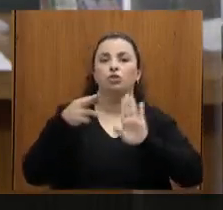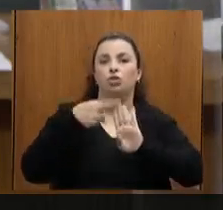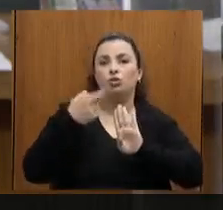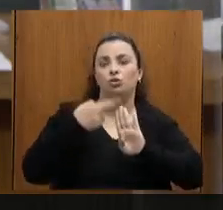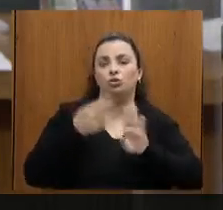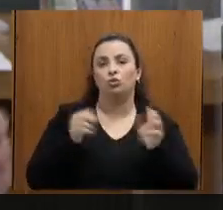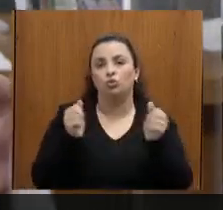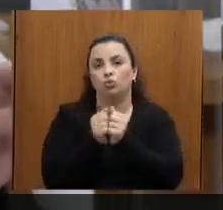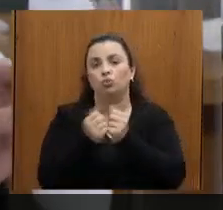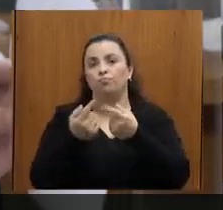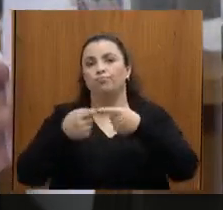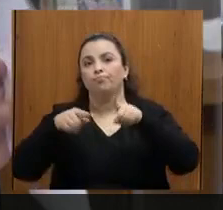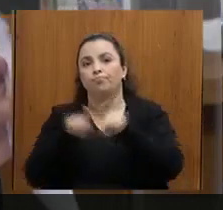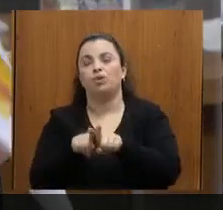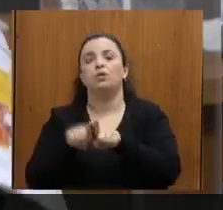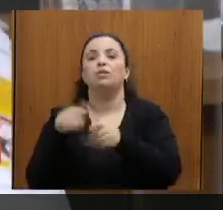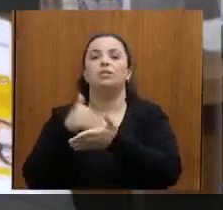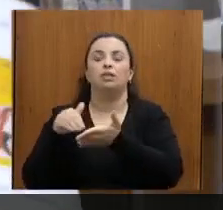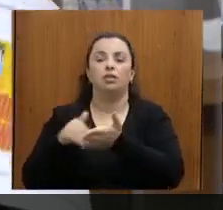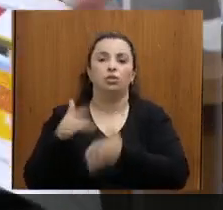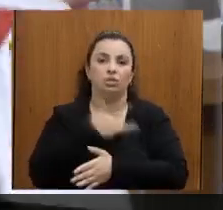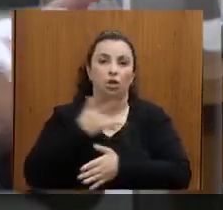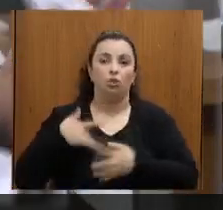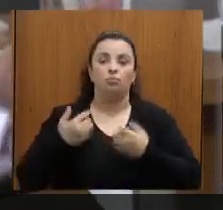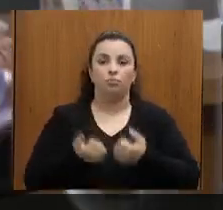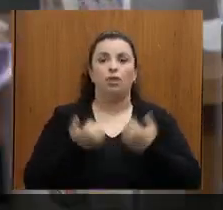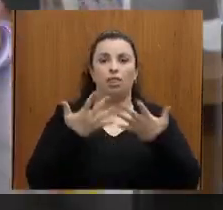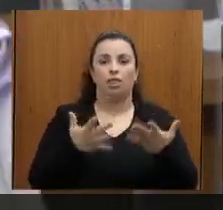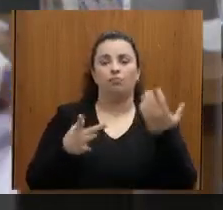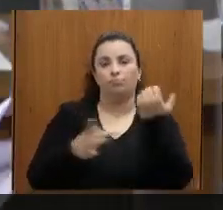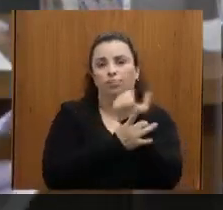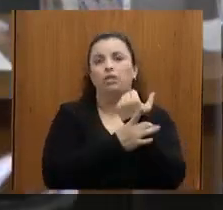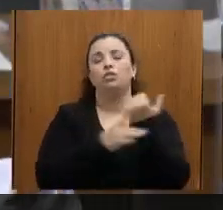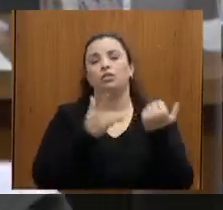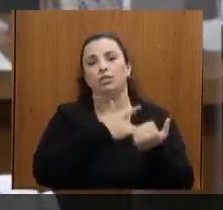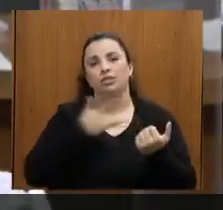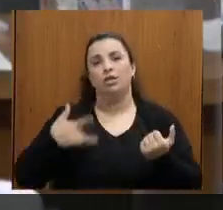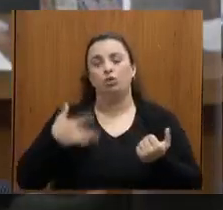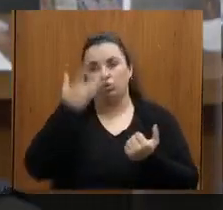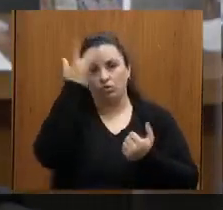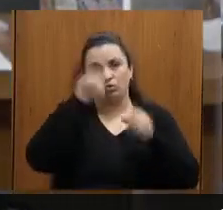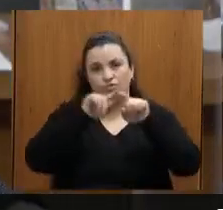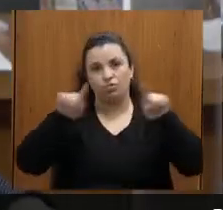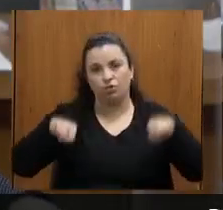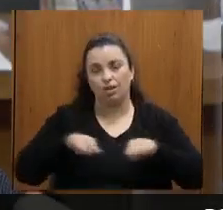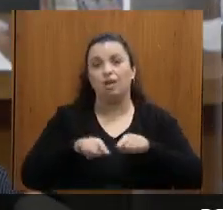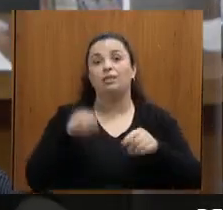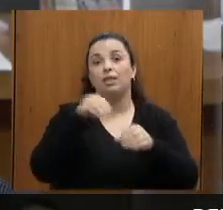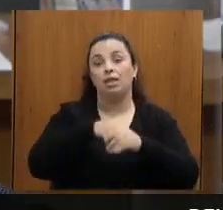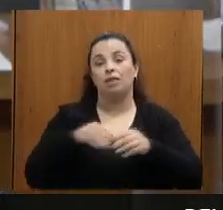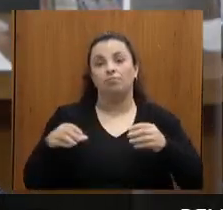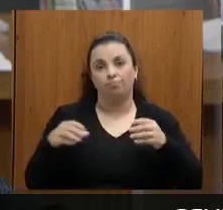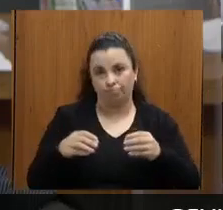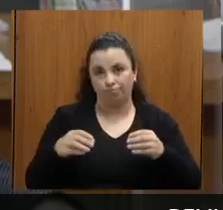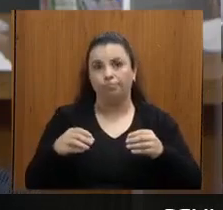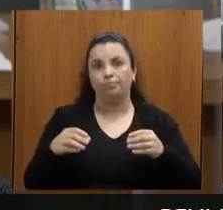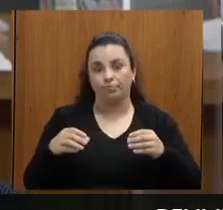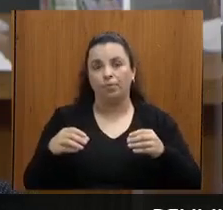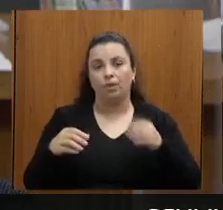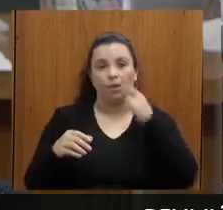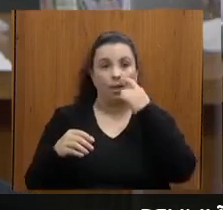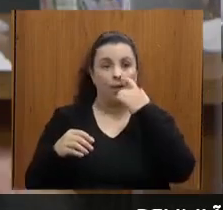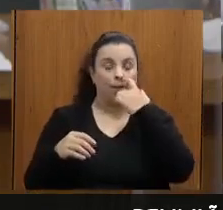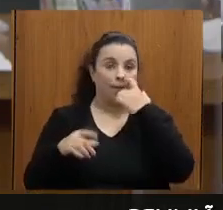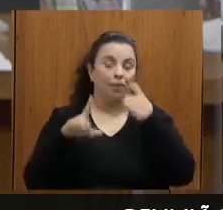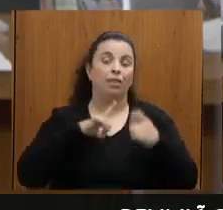de Saúde para garantir a segurança dos trabalhadores na cidade administrativa. Pode passar, por favor. e estamos com os